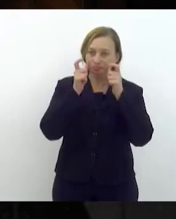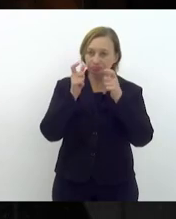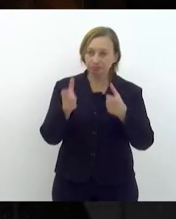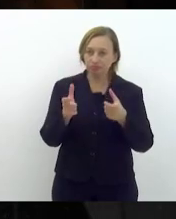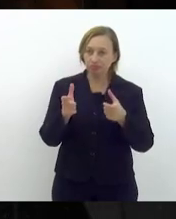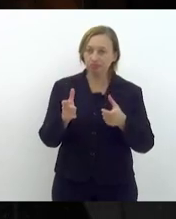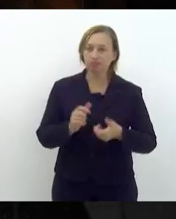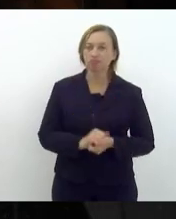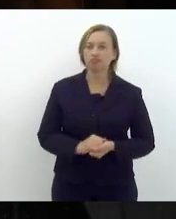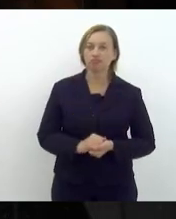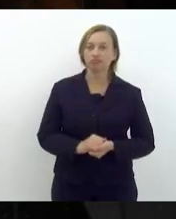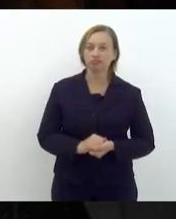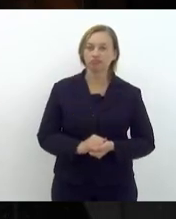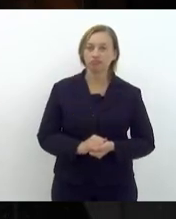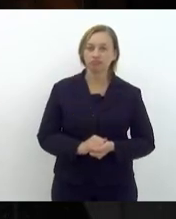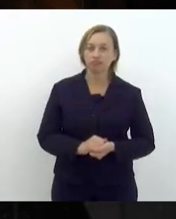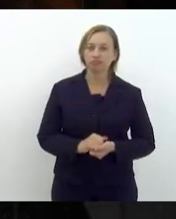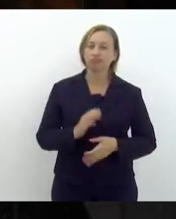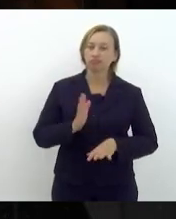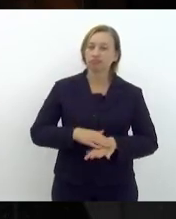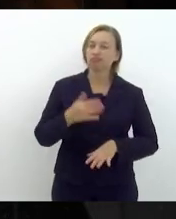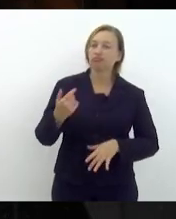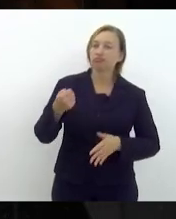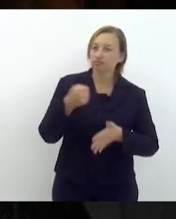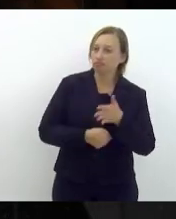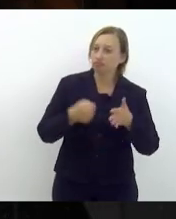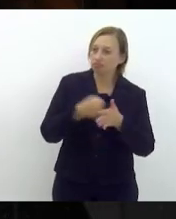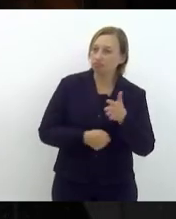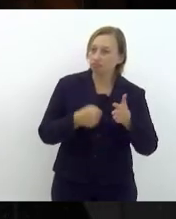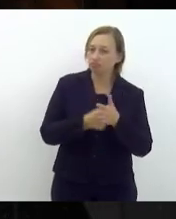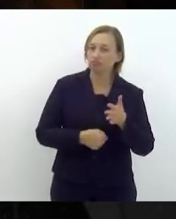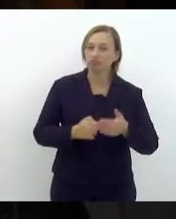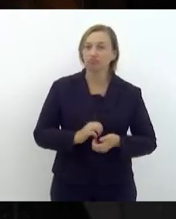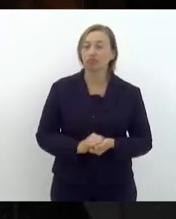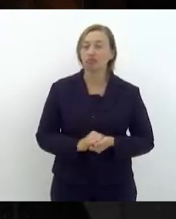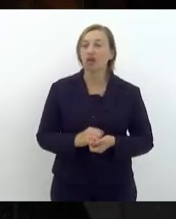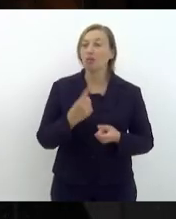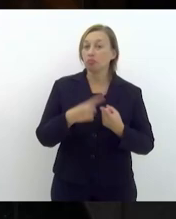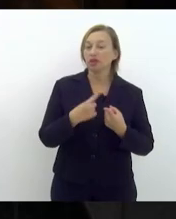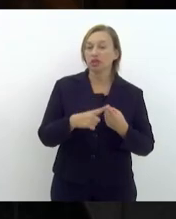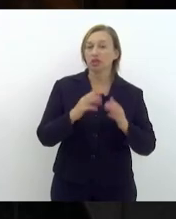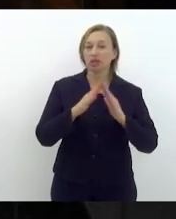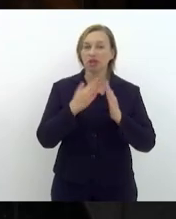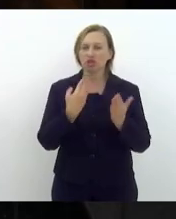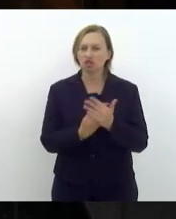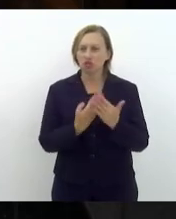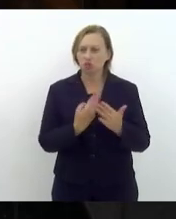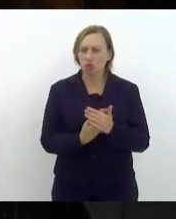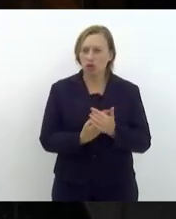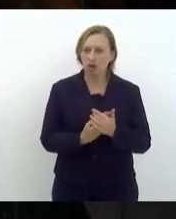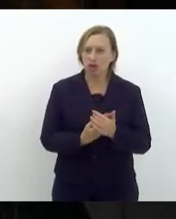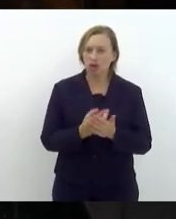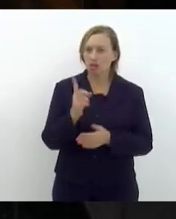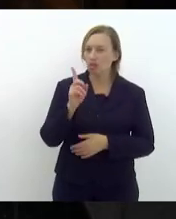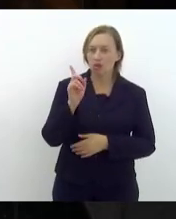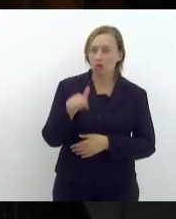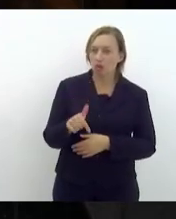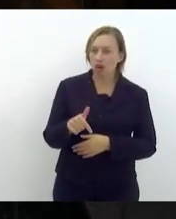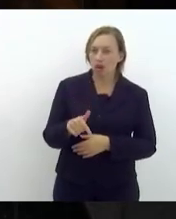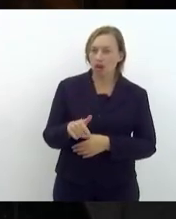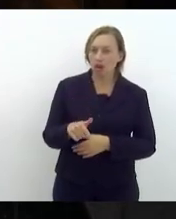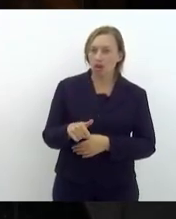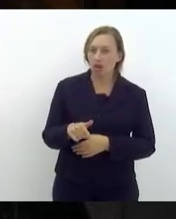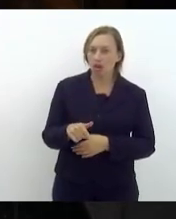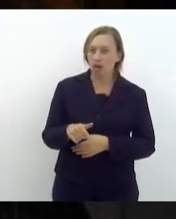aqui destaco mais uma luta porque a escola não é composta